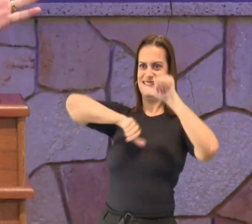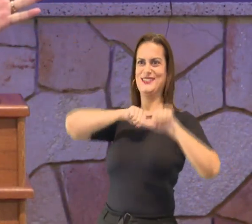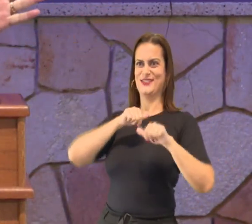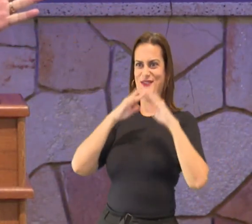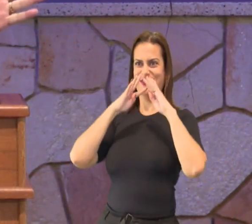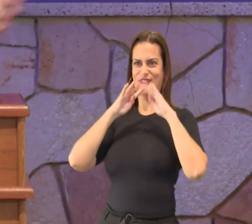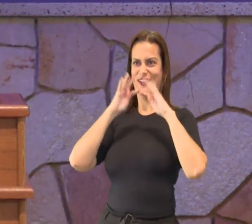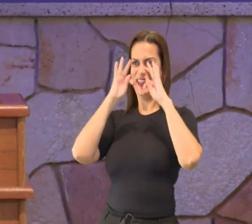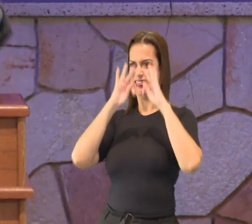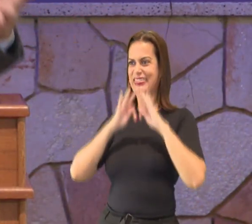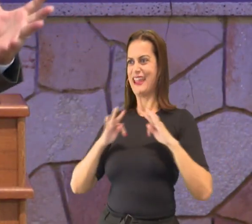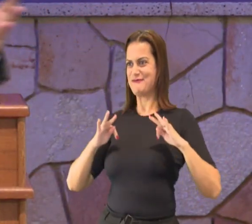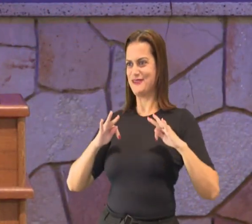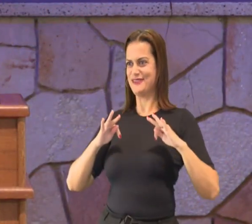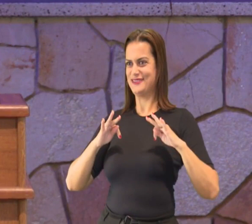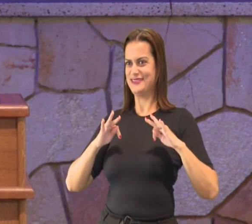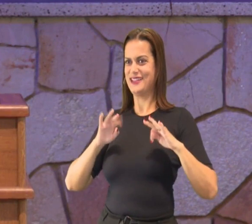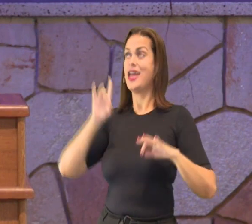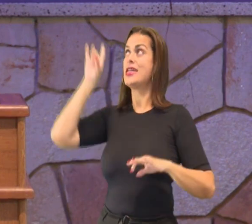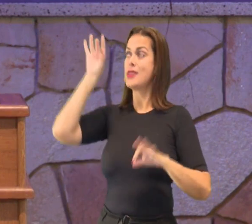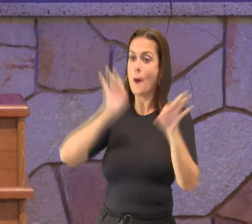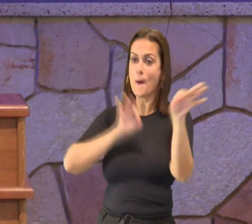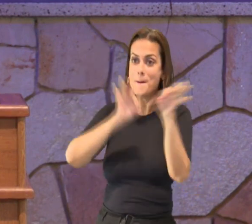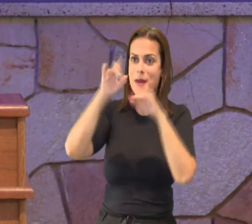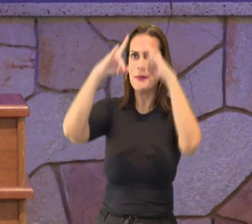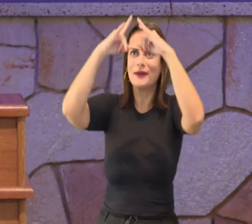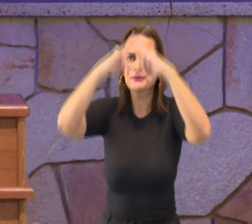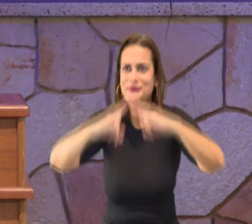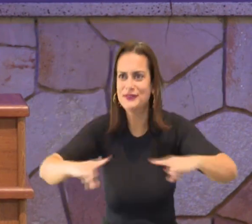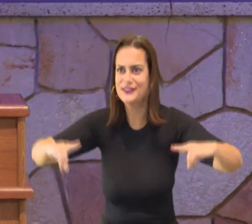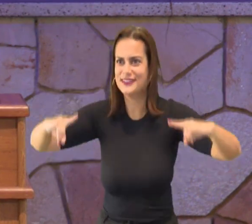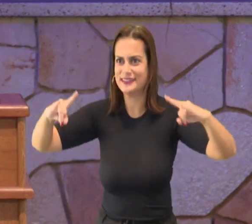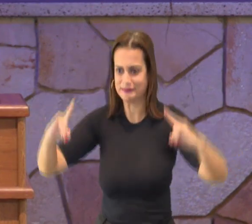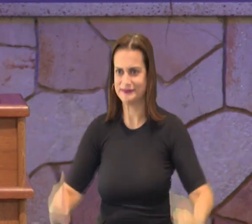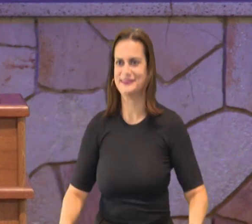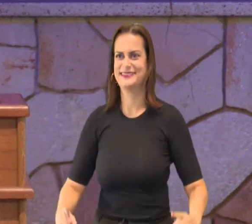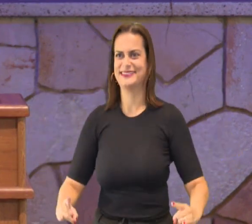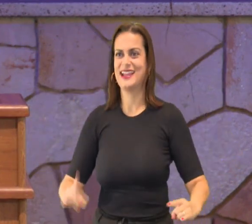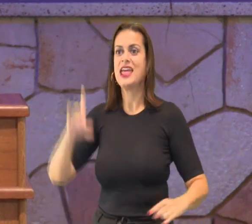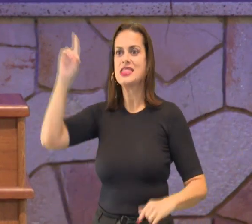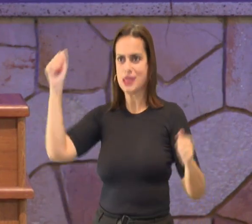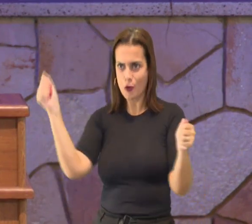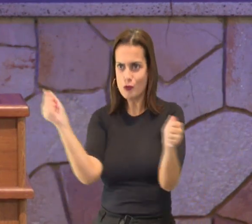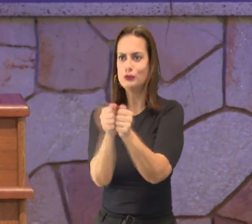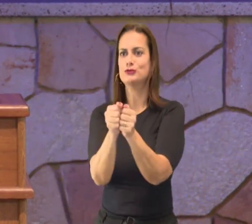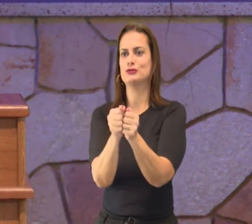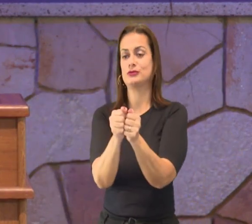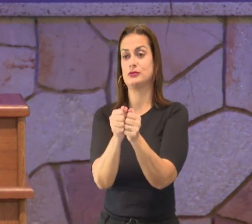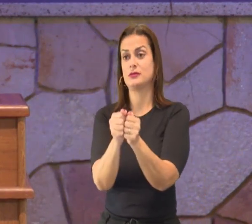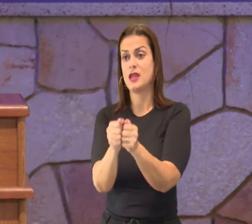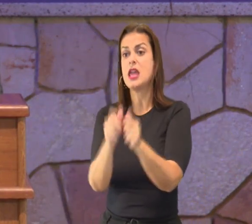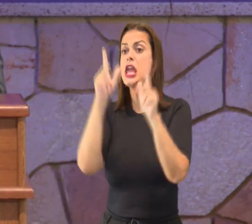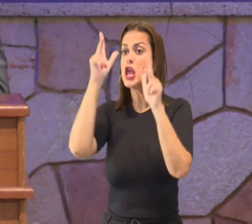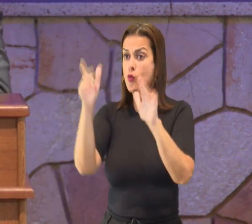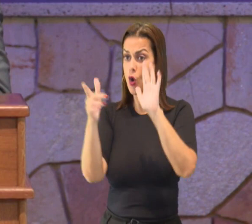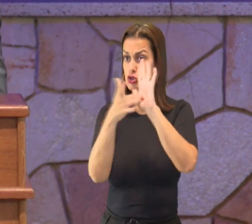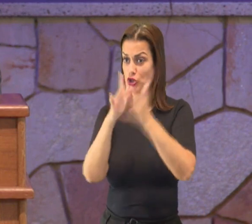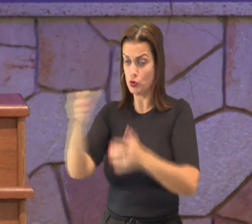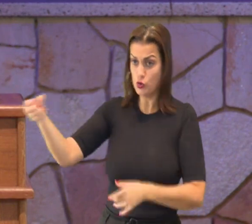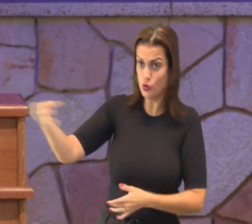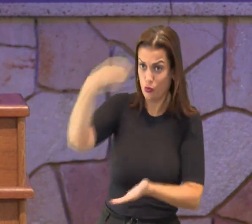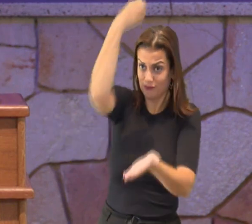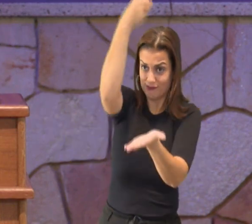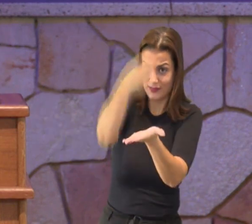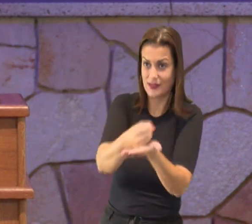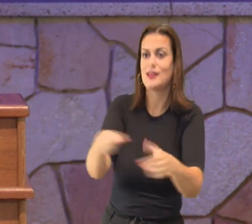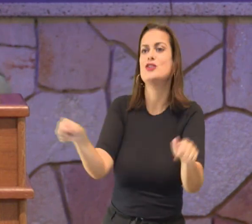Testamento. Deus arma uma tenda, Deus está presente. Assim como Jesus no Novo Testamento está